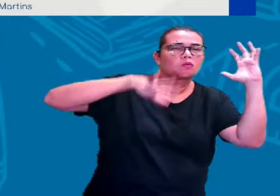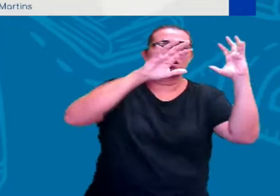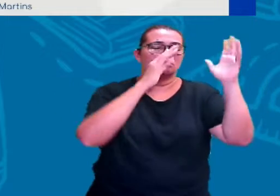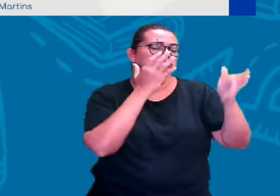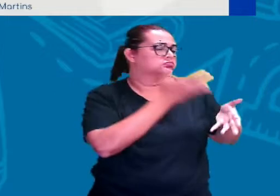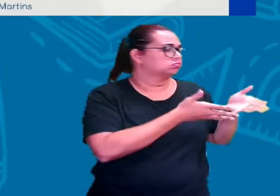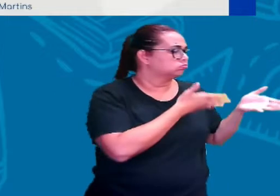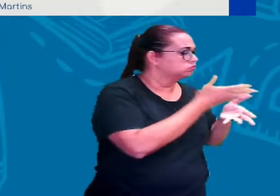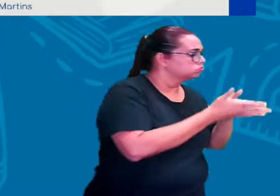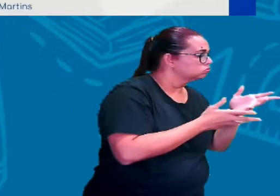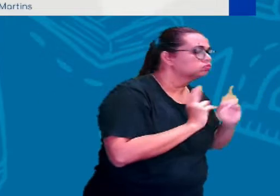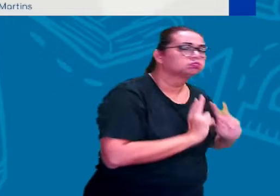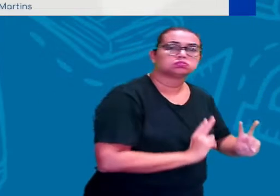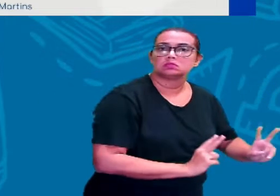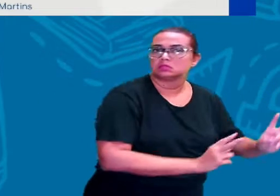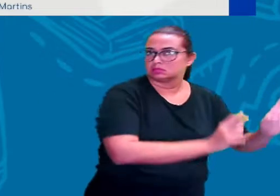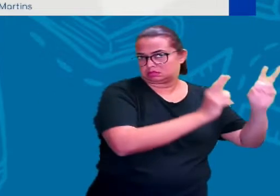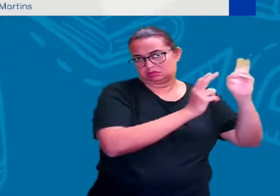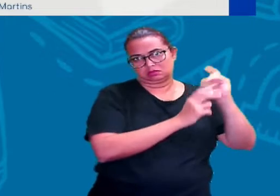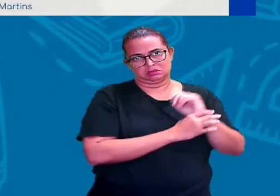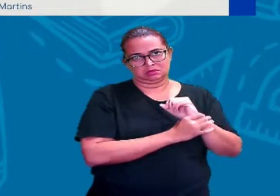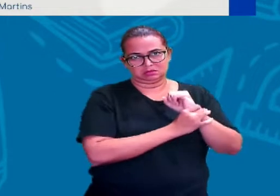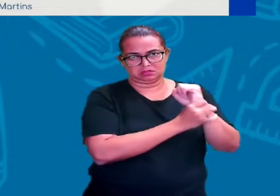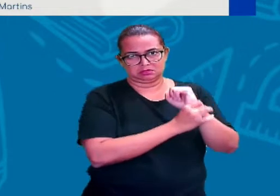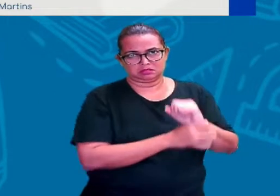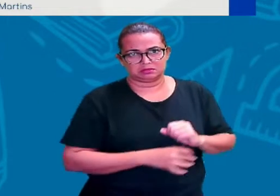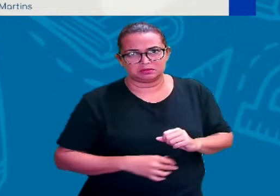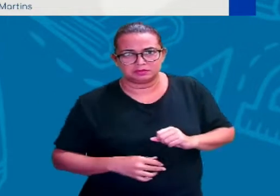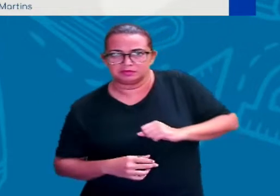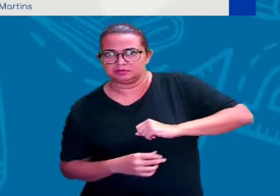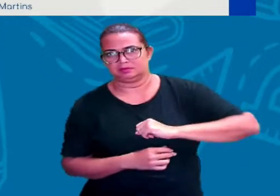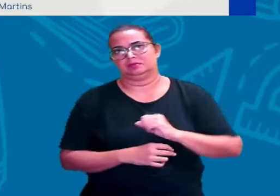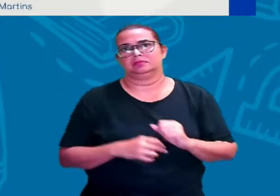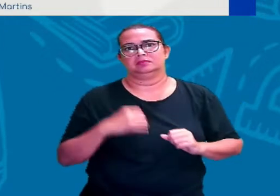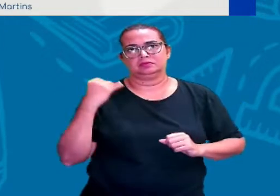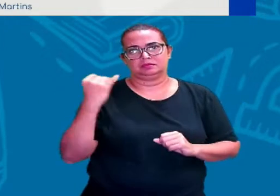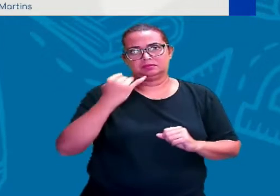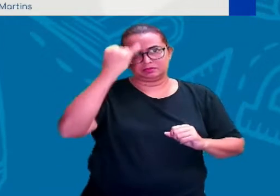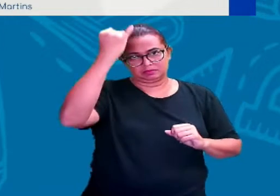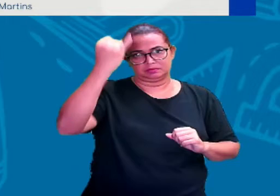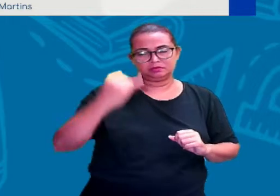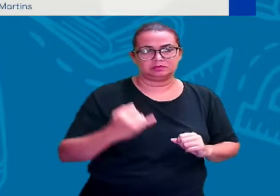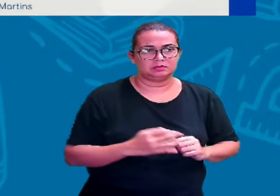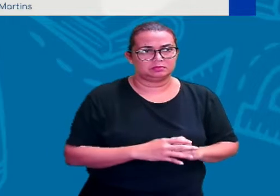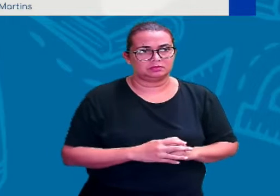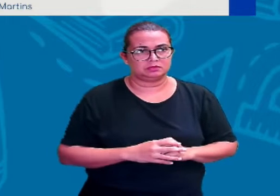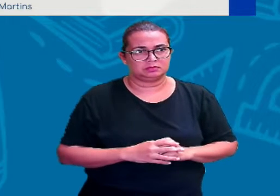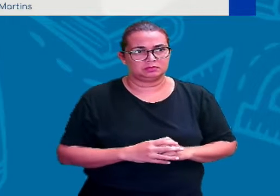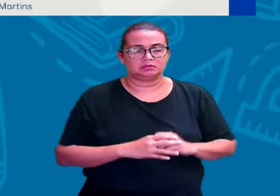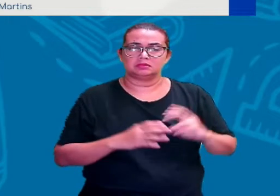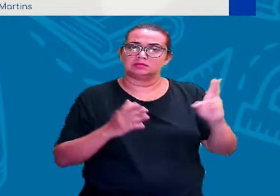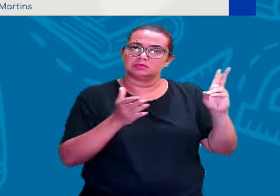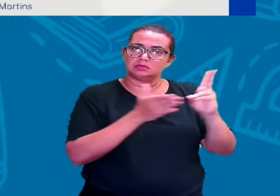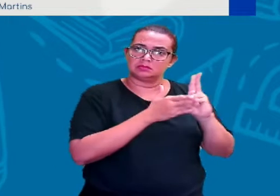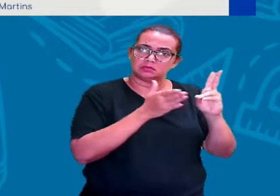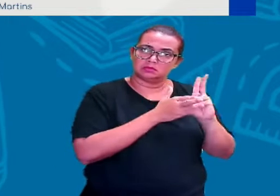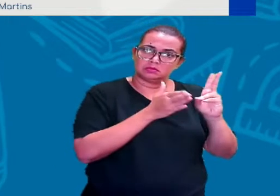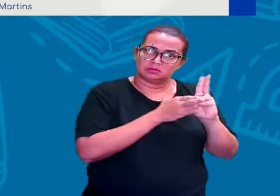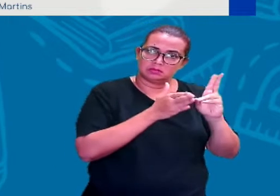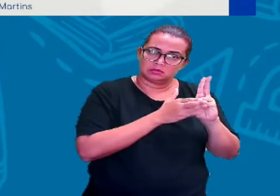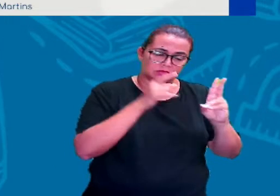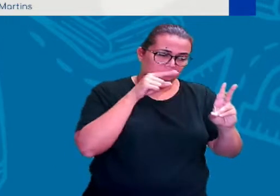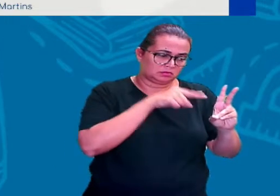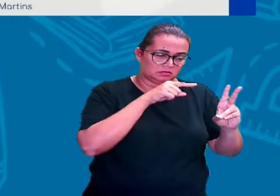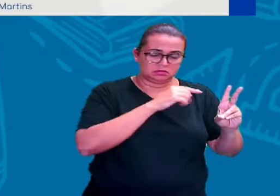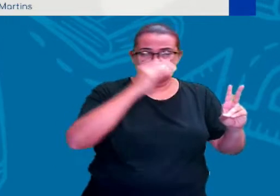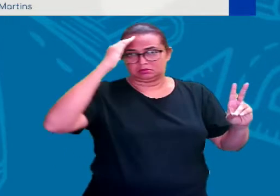preservar, manter, tá? Então, esse também é um dos motivos da gente garantir que os povos indígenas, eles tenham